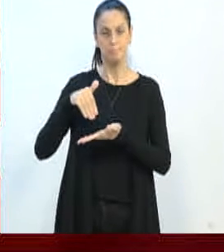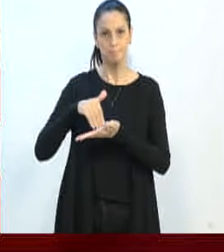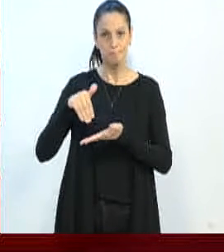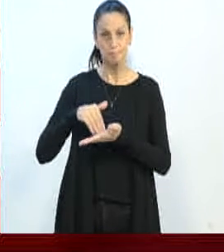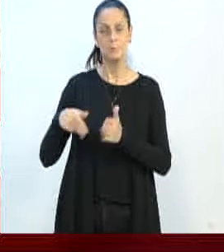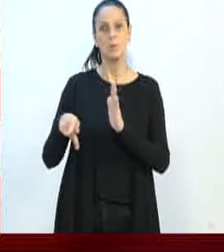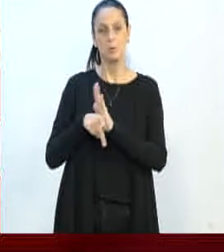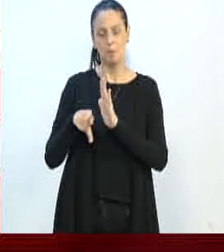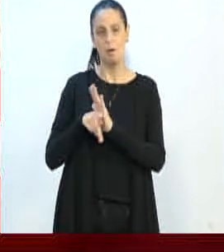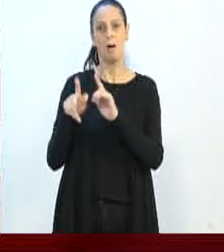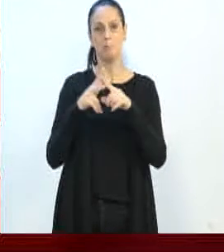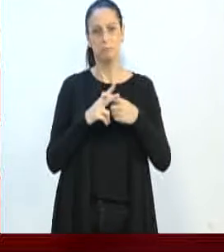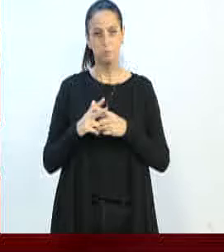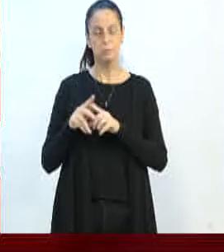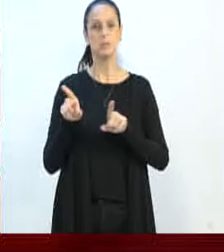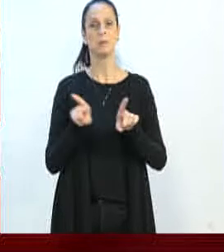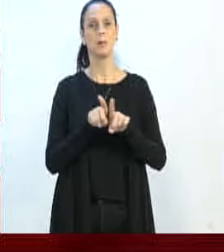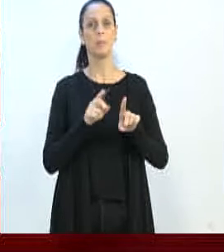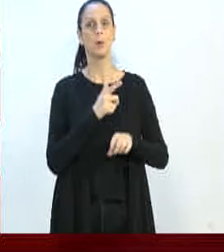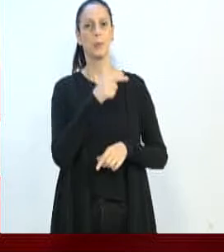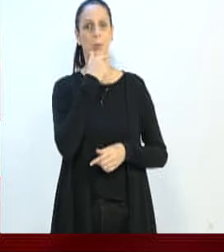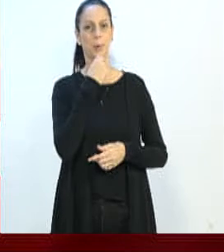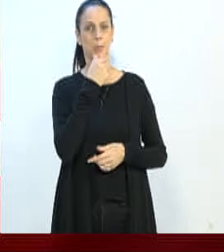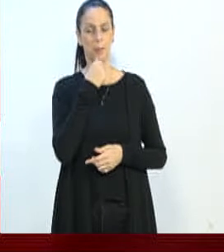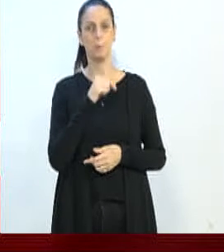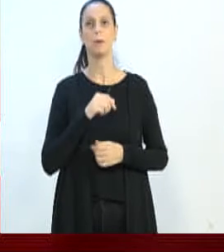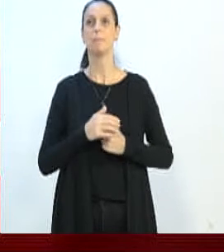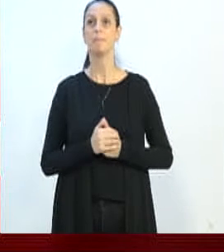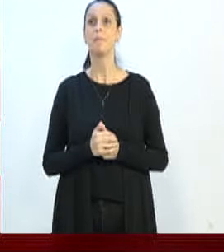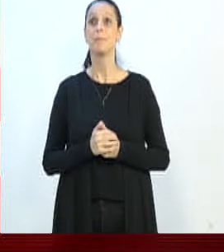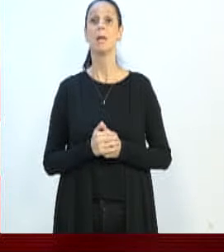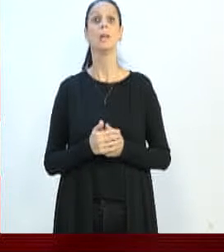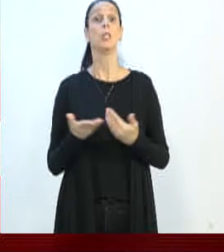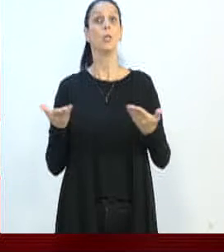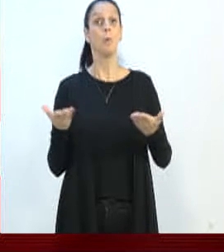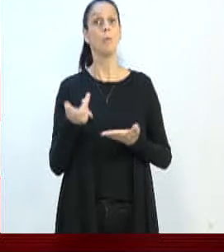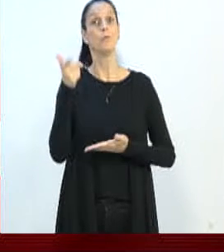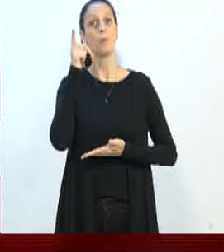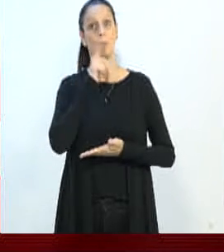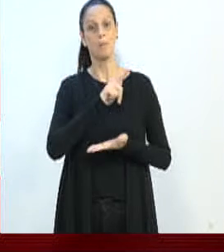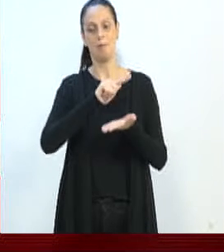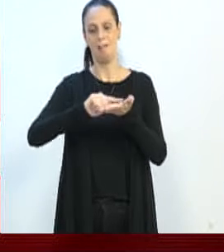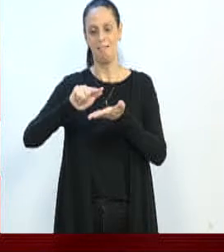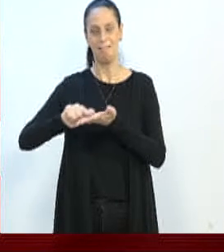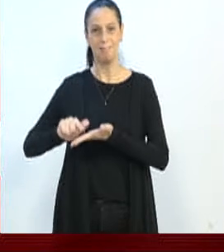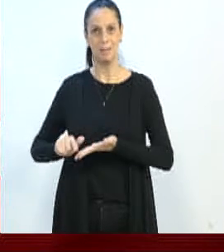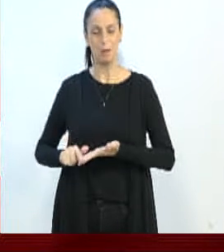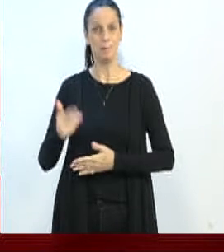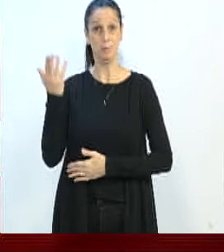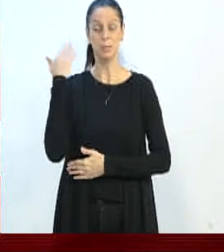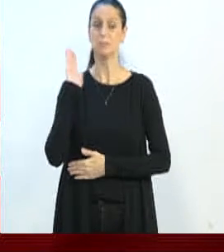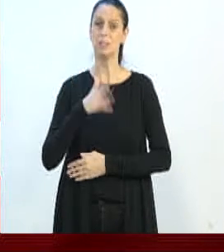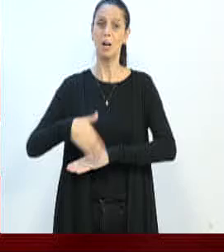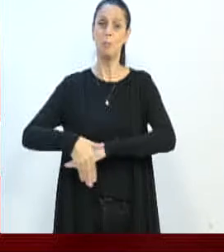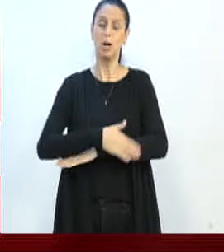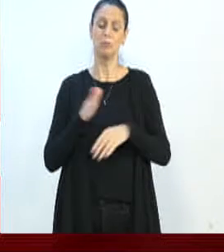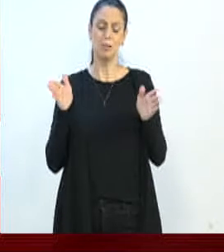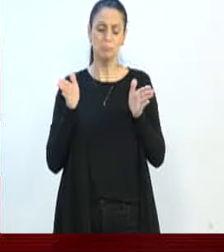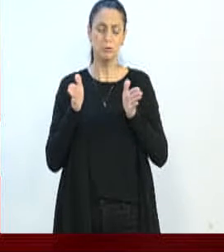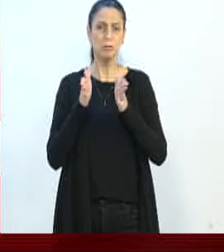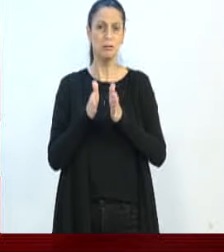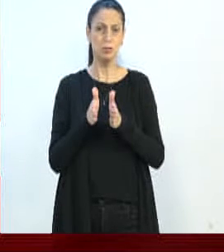menestina com Ricardinho enfim e foi atendido hoje aí essa limpeza ali onde havia caído essa barreira que já era um arroz Estreita estava prejudicando